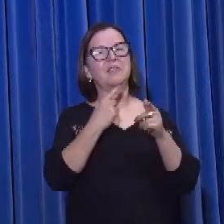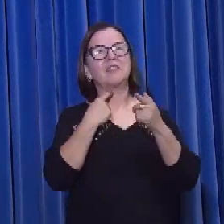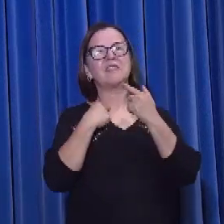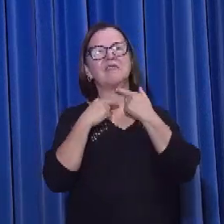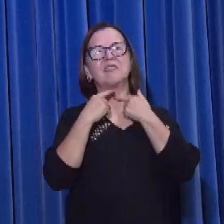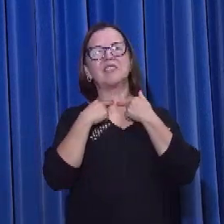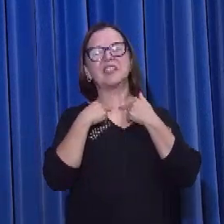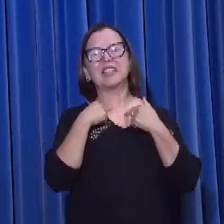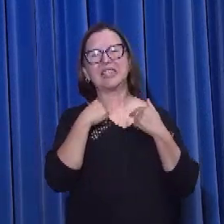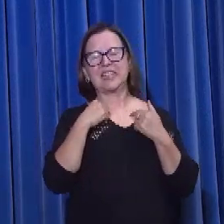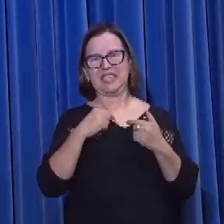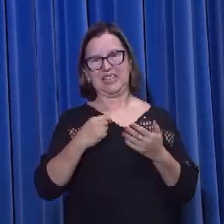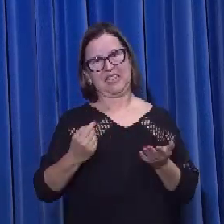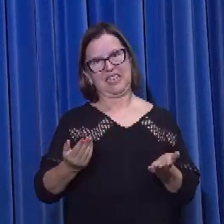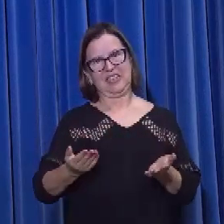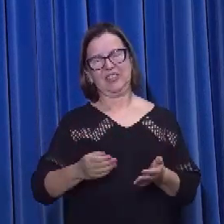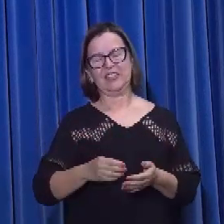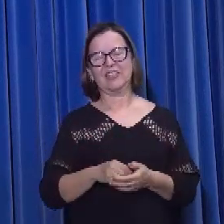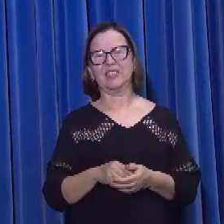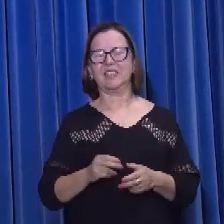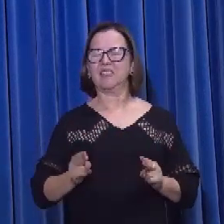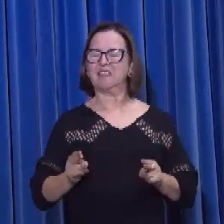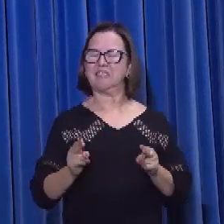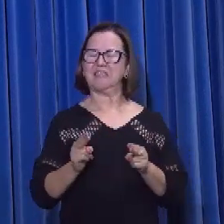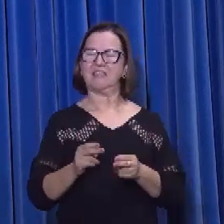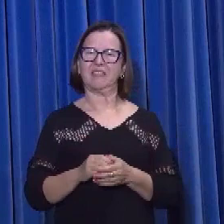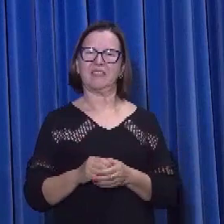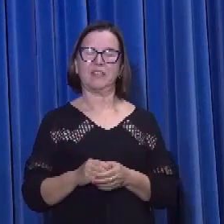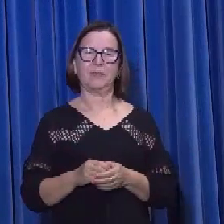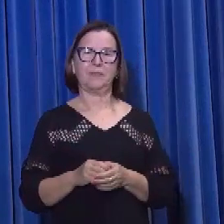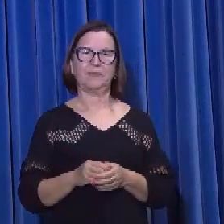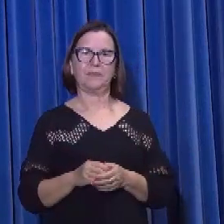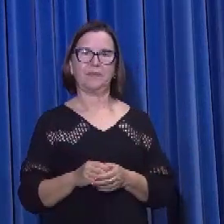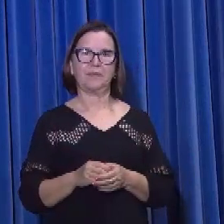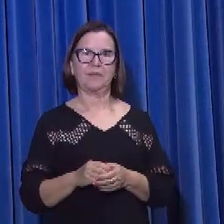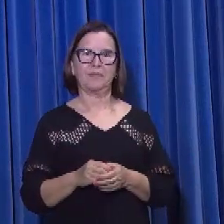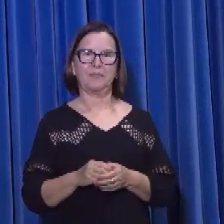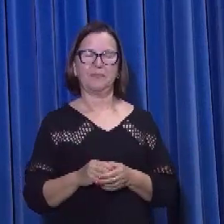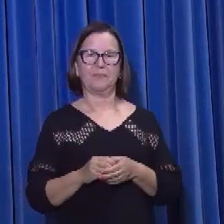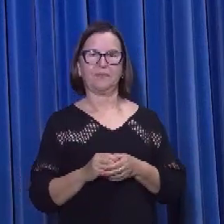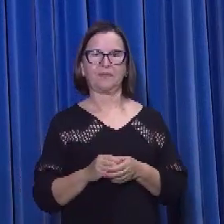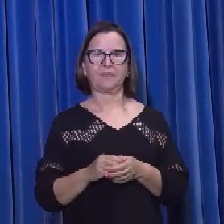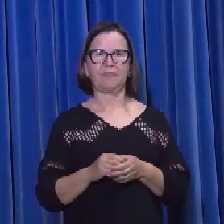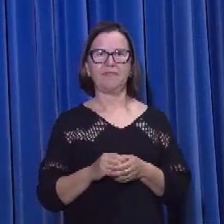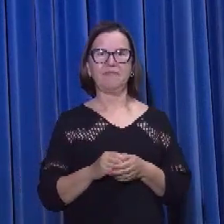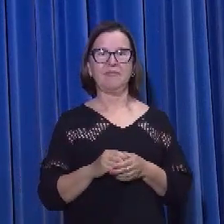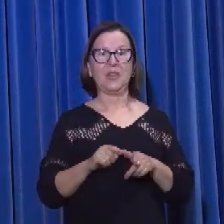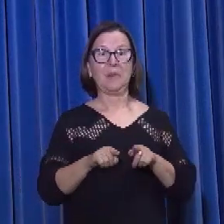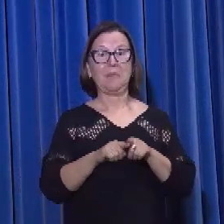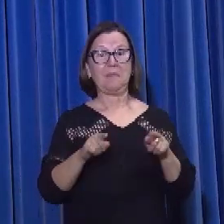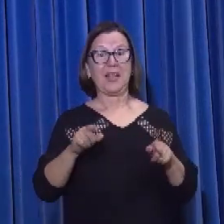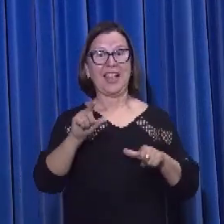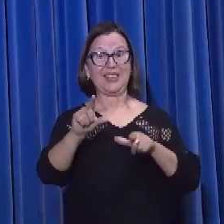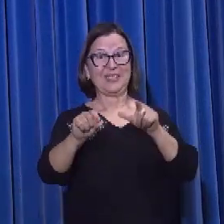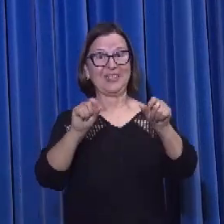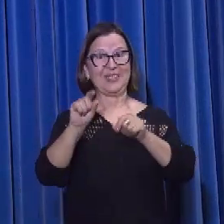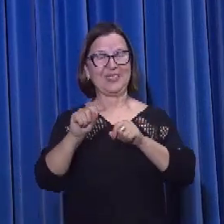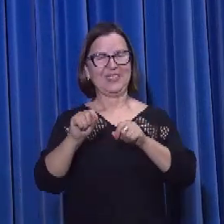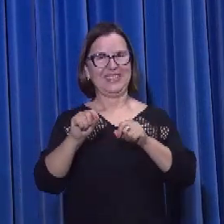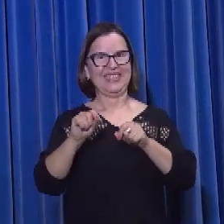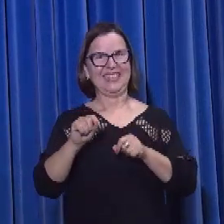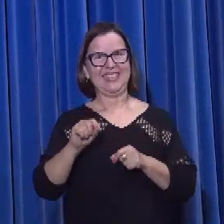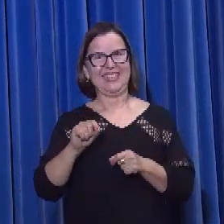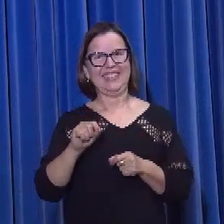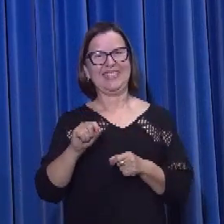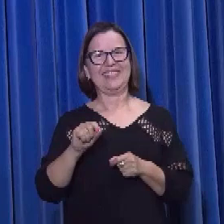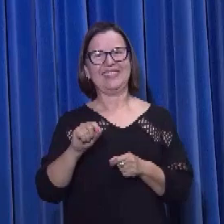mesmo, jamais se renderia ao chamado de Deus. Numa